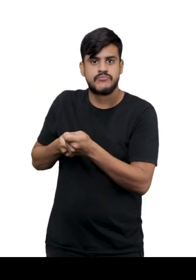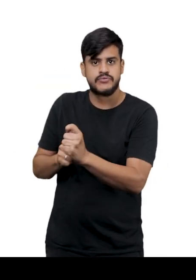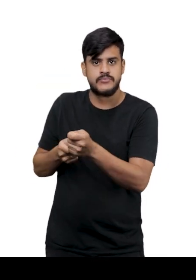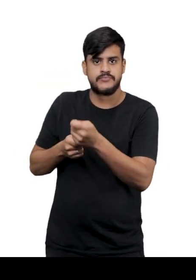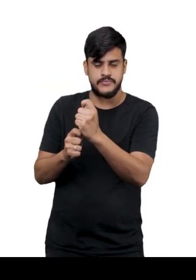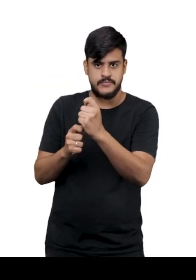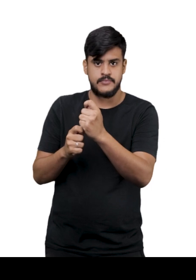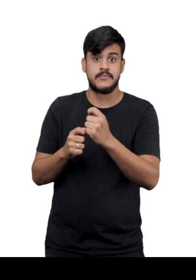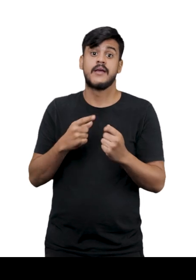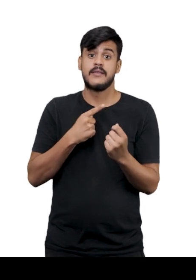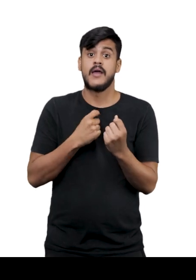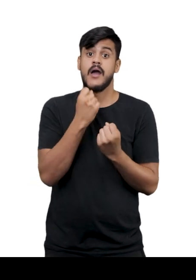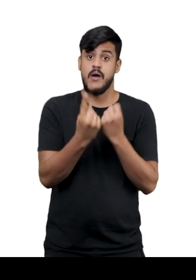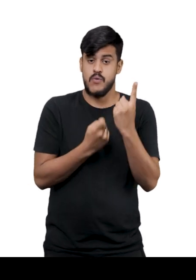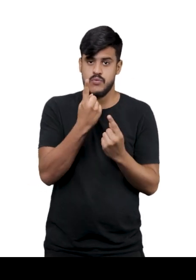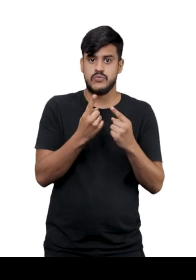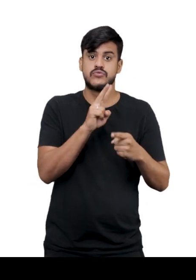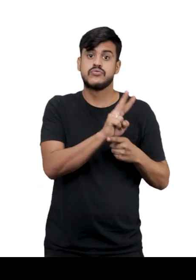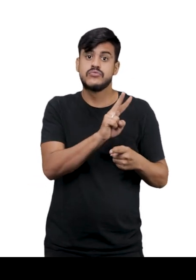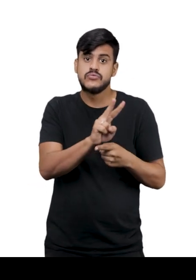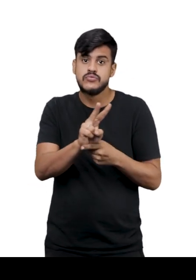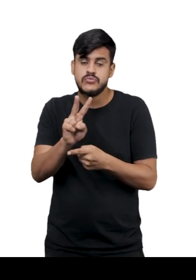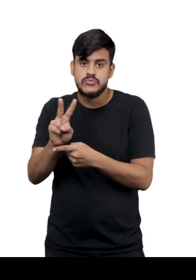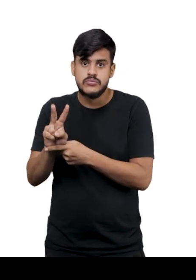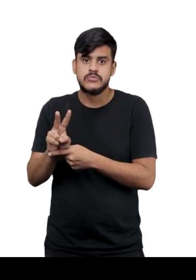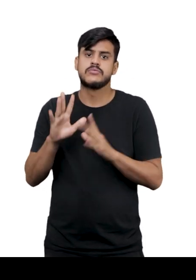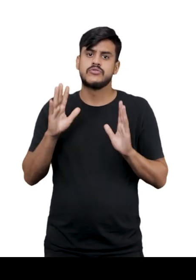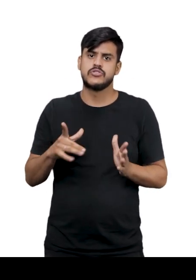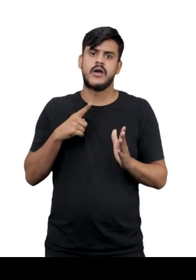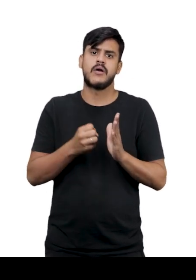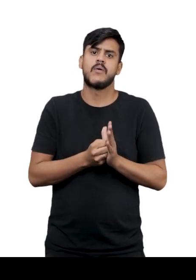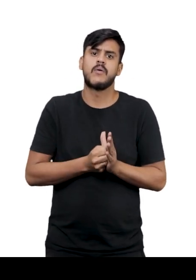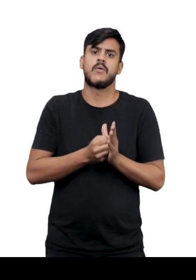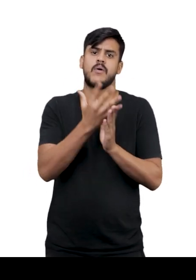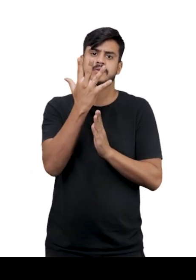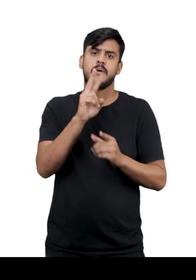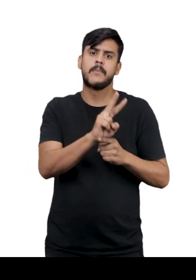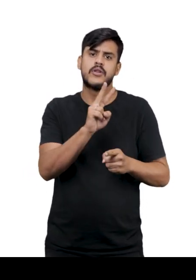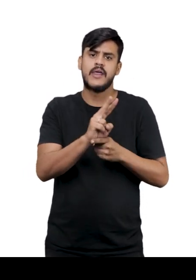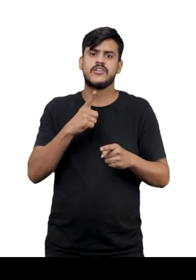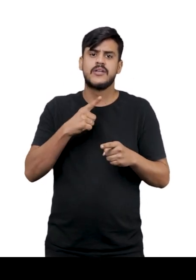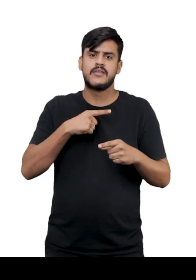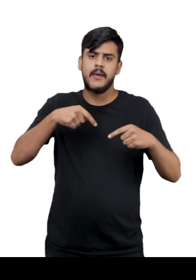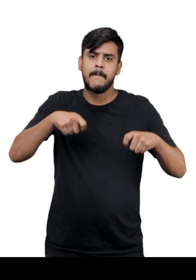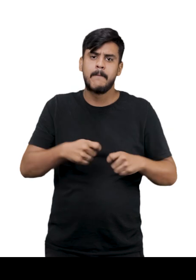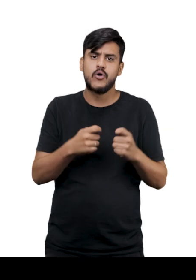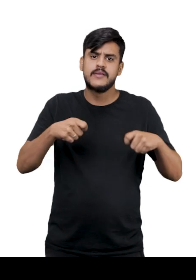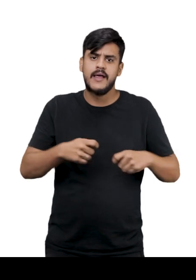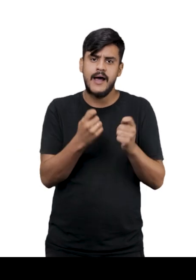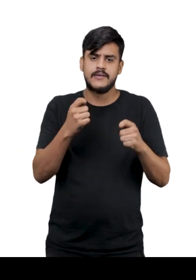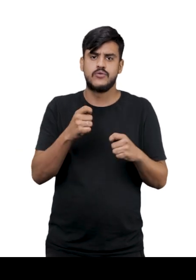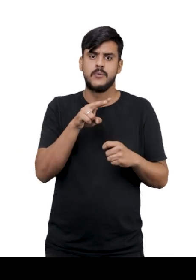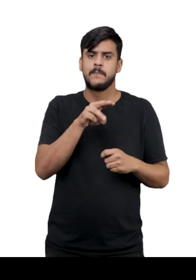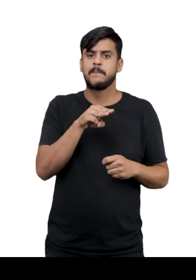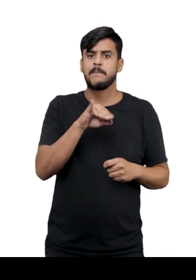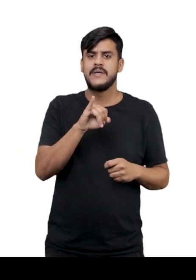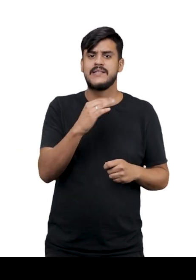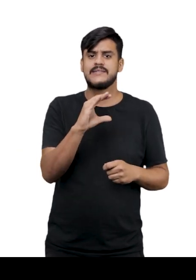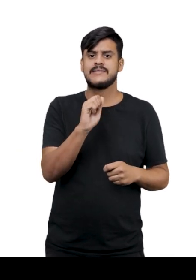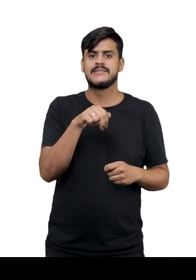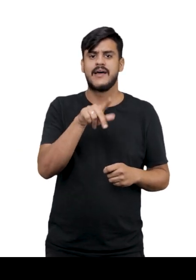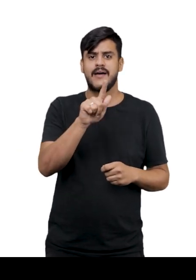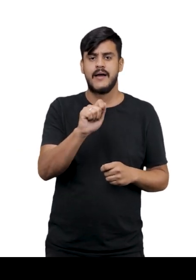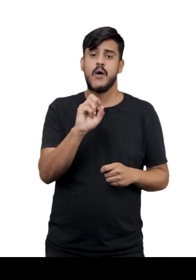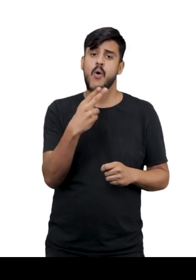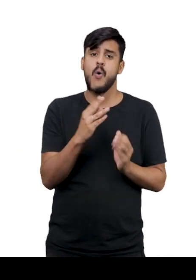crua. Há exemplares protegidos por estojos, frequentemente cobertos com bordados de miçangas ou